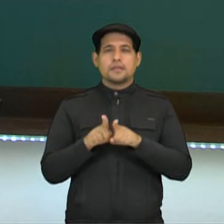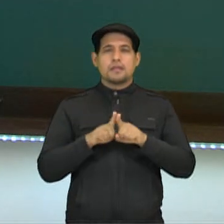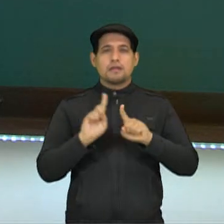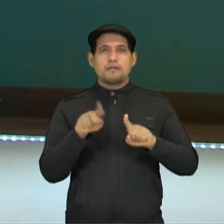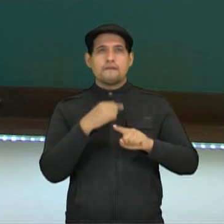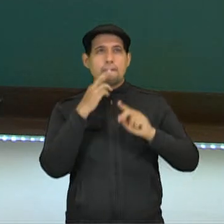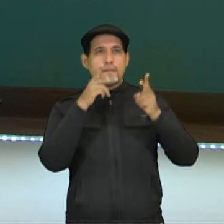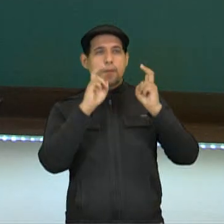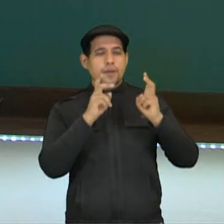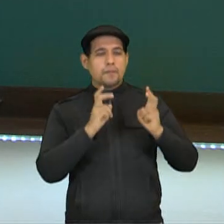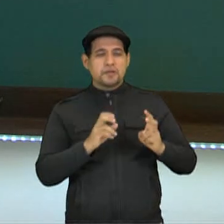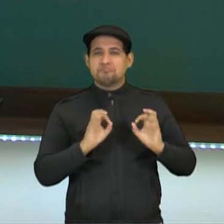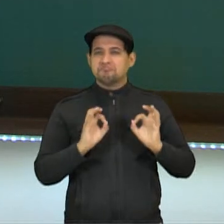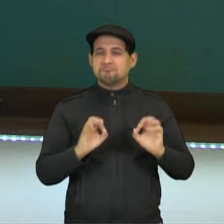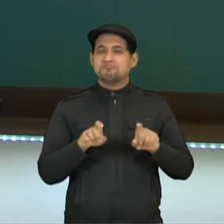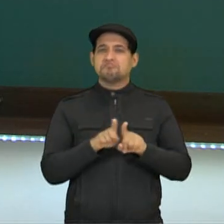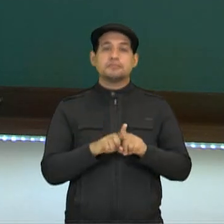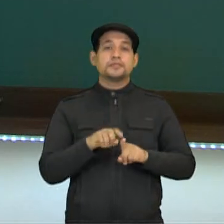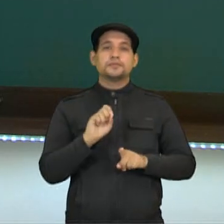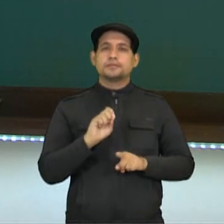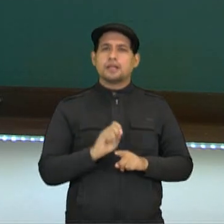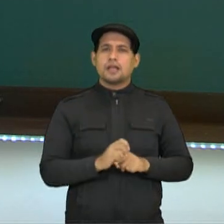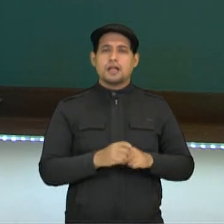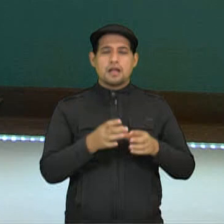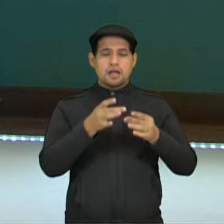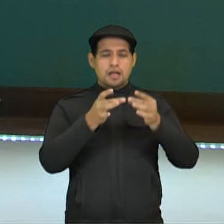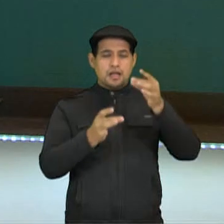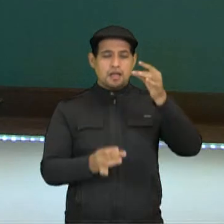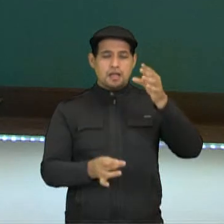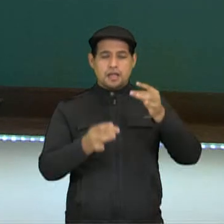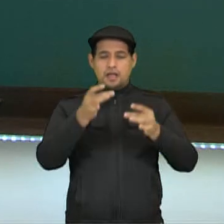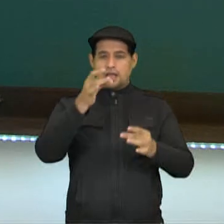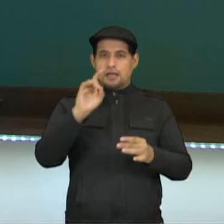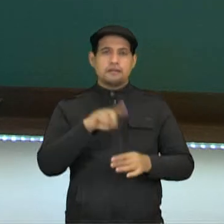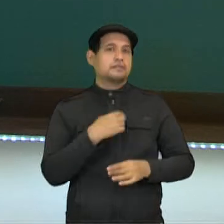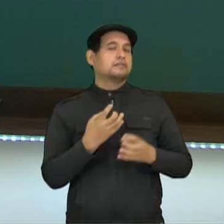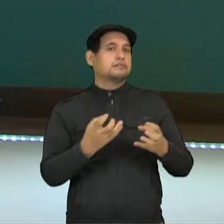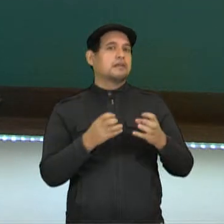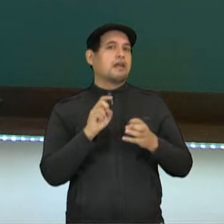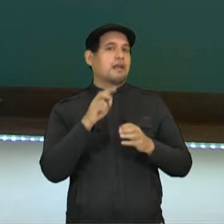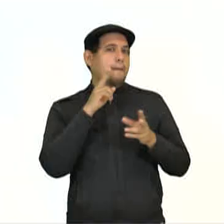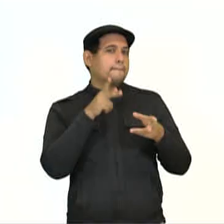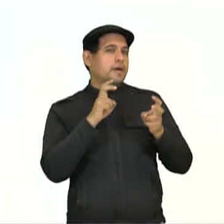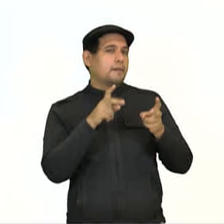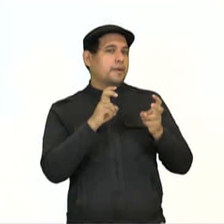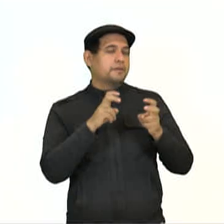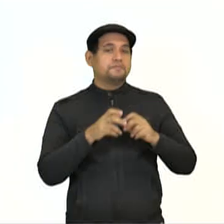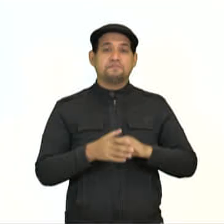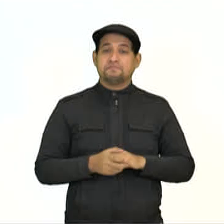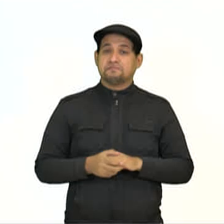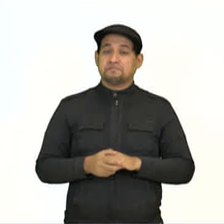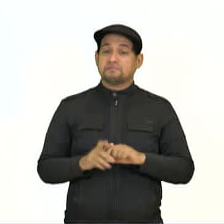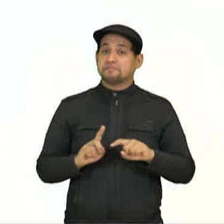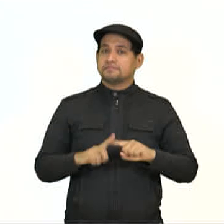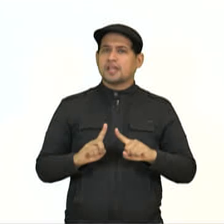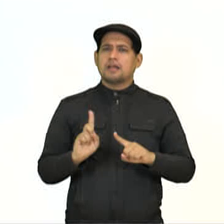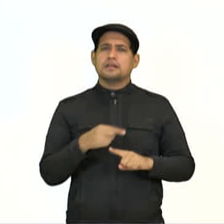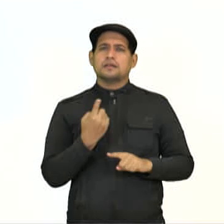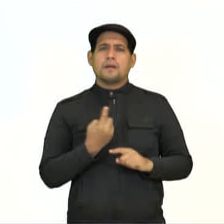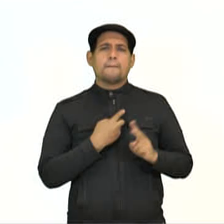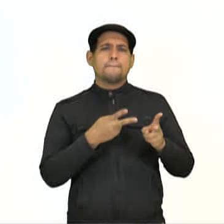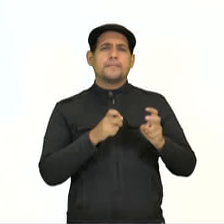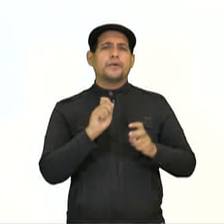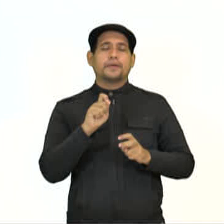vamos anotar exatamente os itens que nós queremos que vocês observem. Então, nós